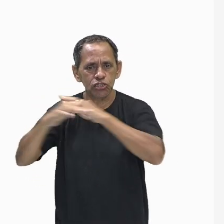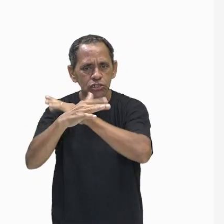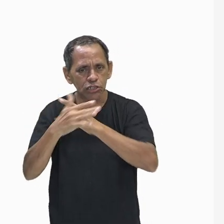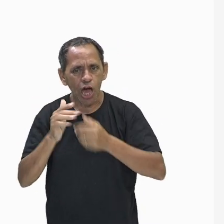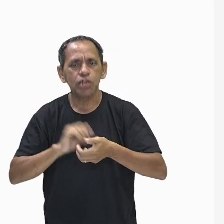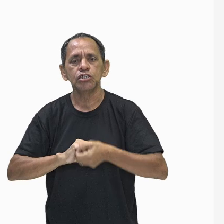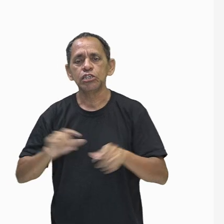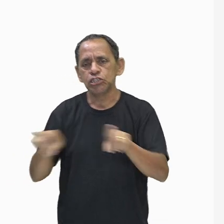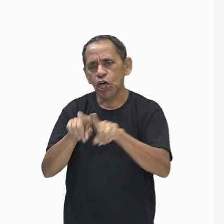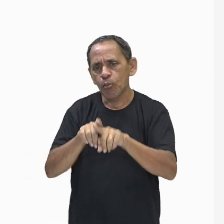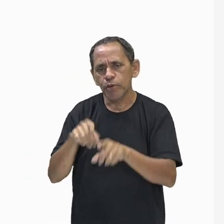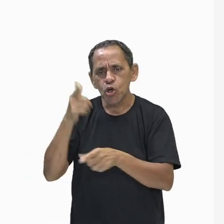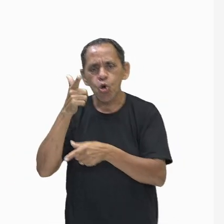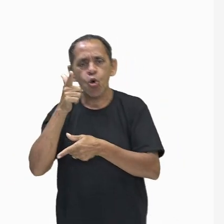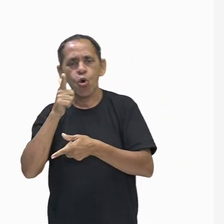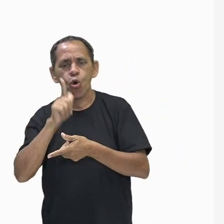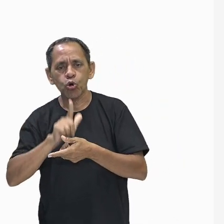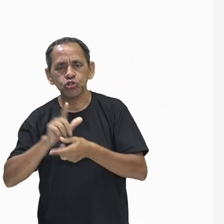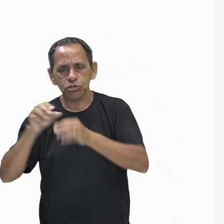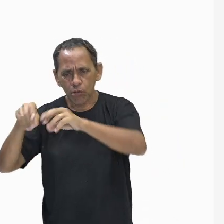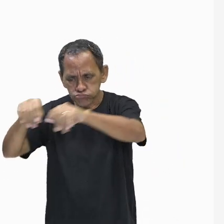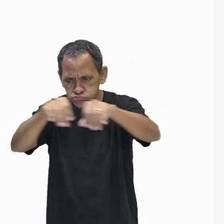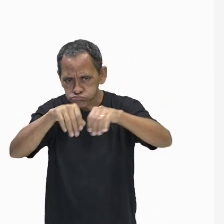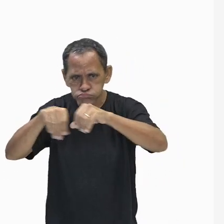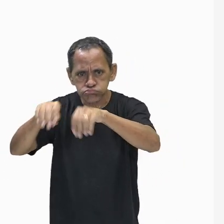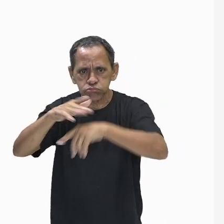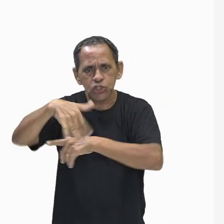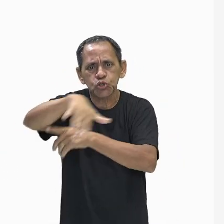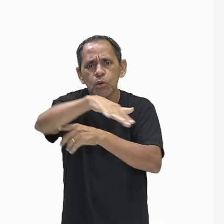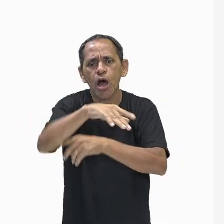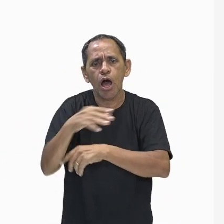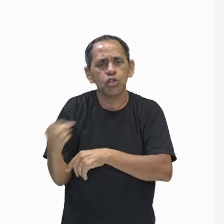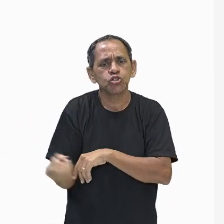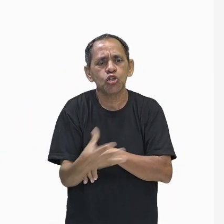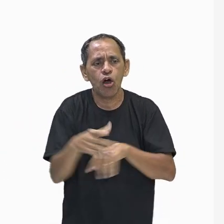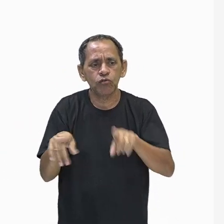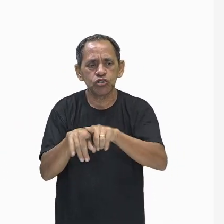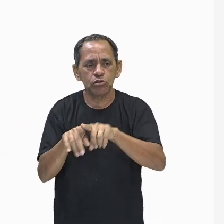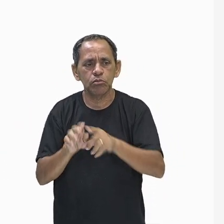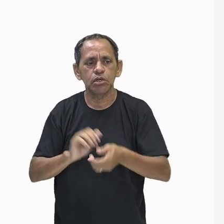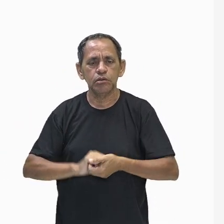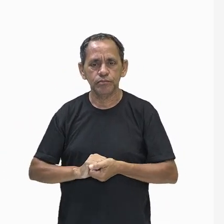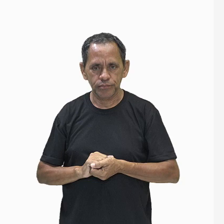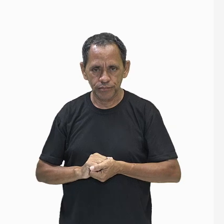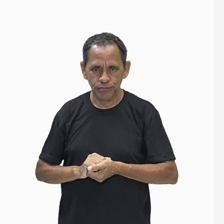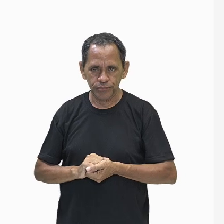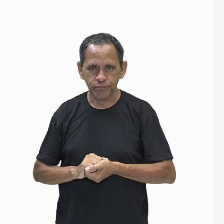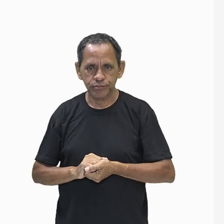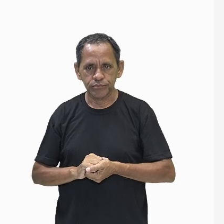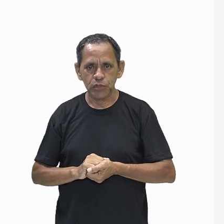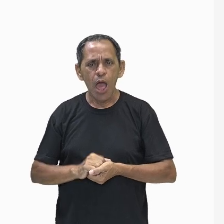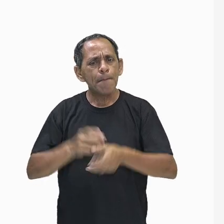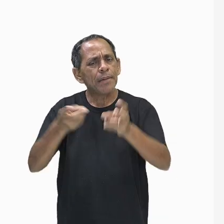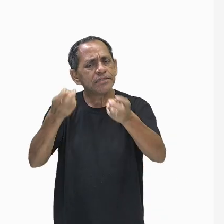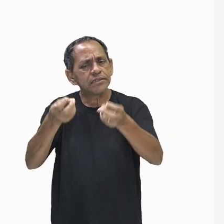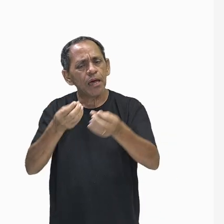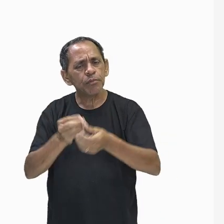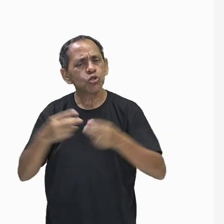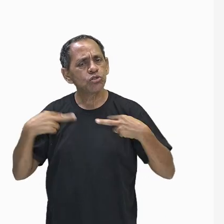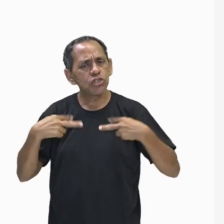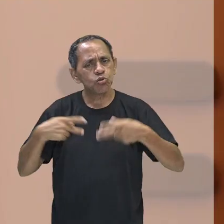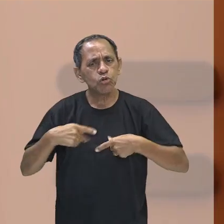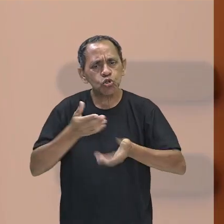novas terras. Mercador e comerciante. A gente está vendo que nesse momento, a gente está vendo que os seres humanos começam a